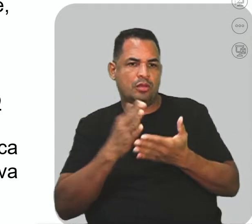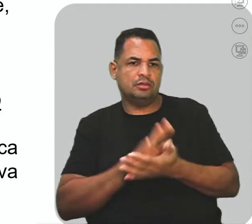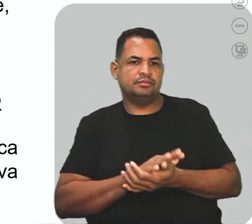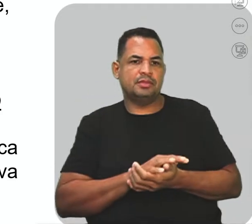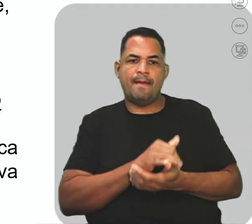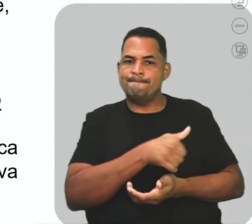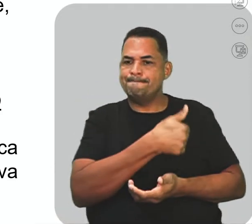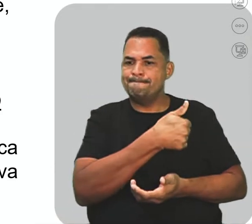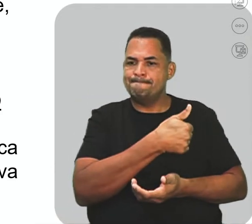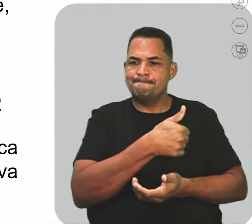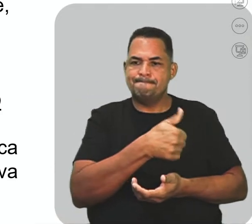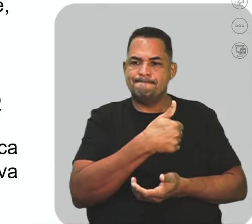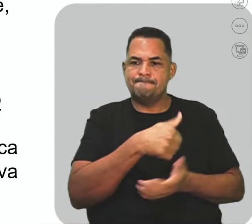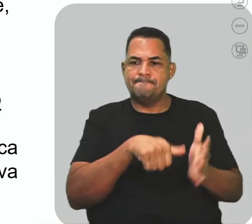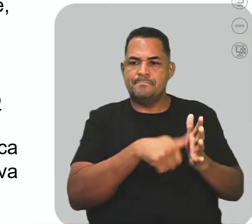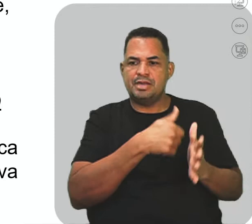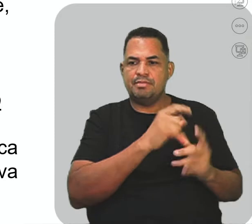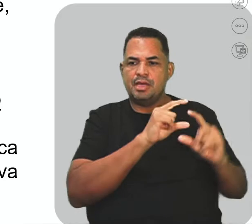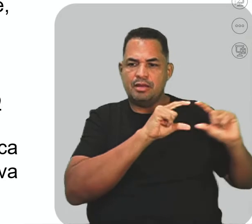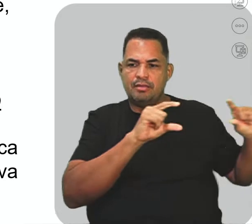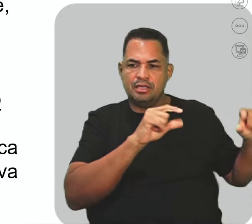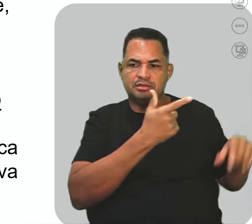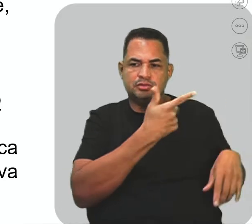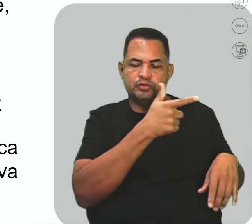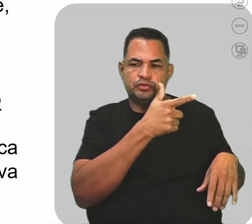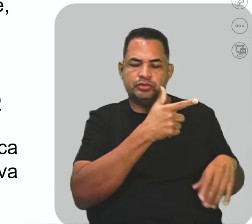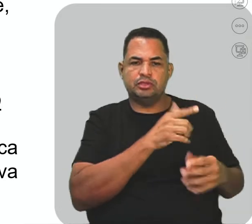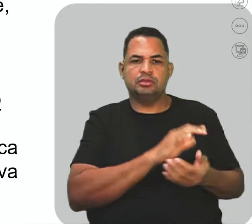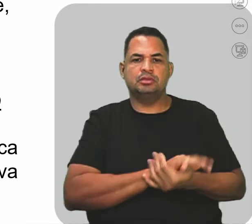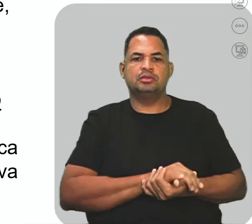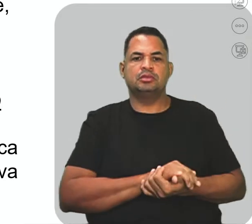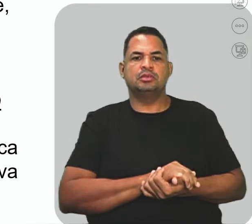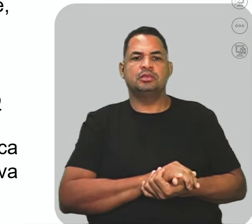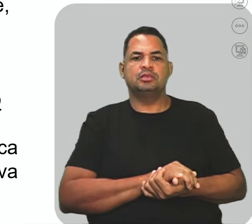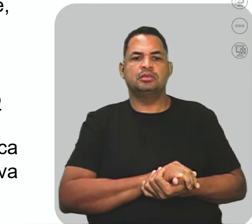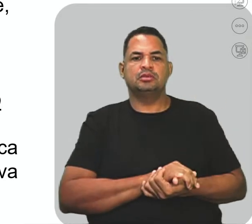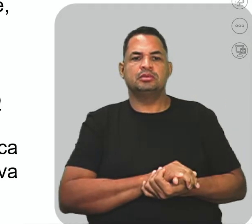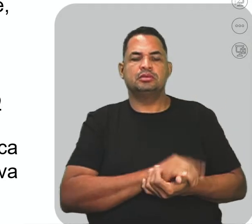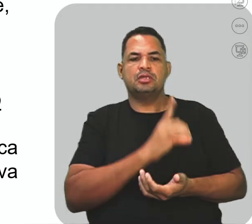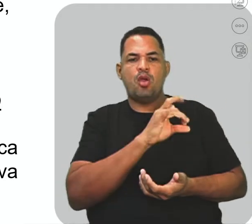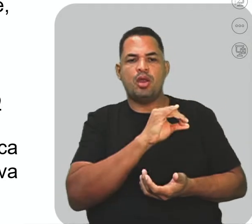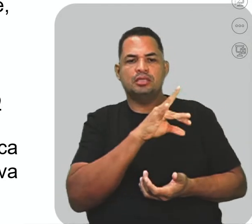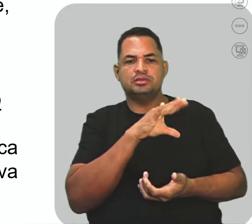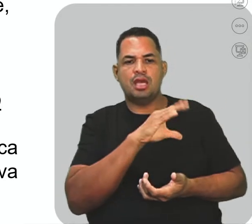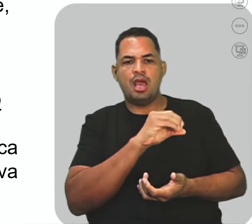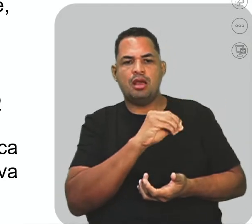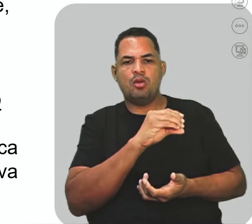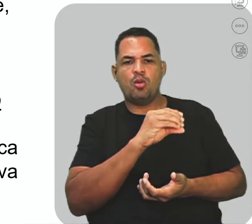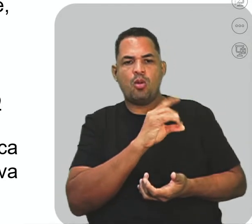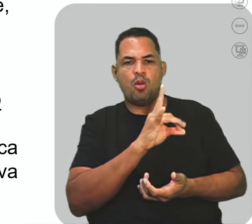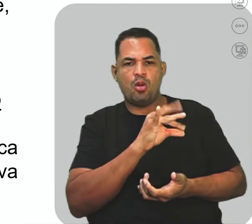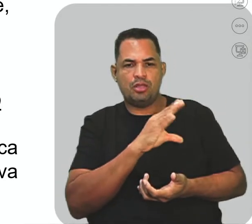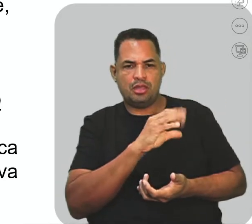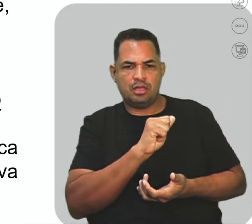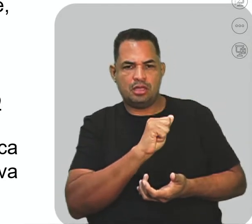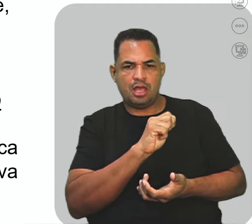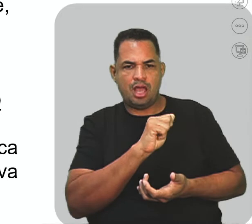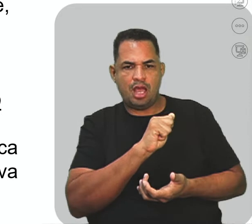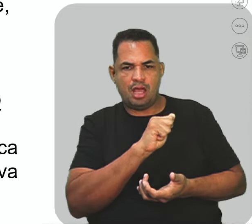não temos aí a presença da conjunção. Por isso, ela é apenas oração coordenada sindética,